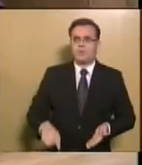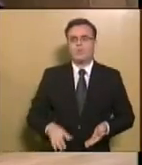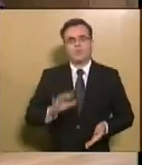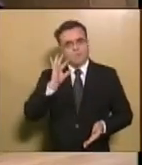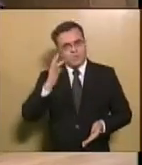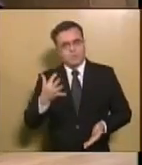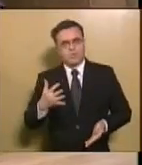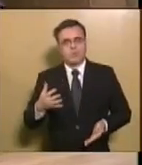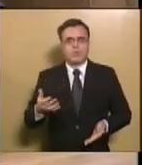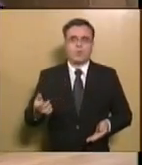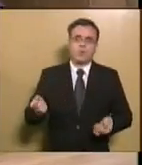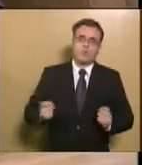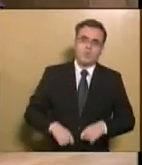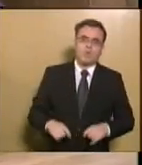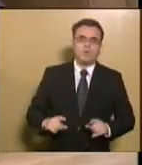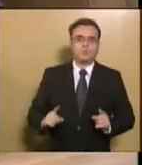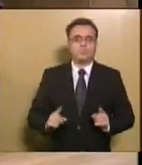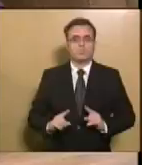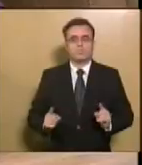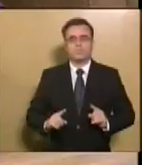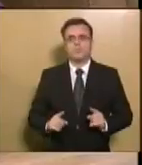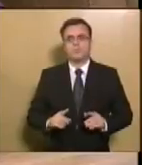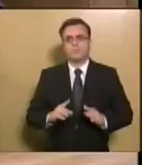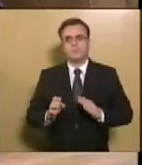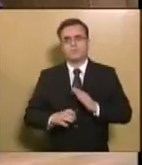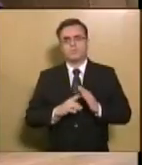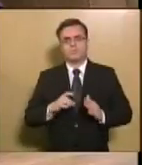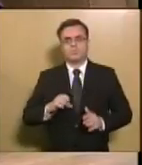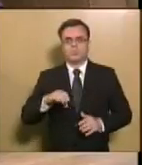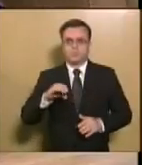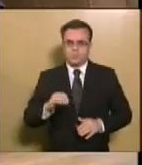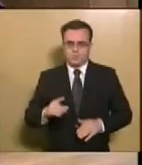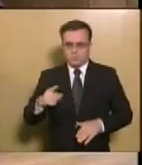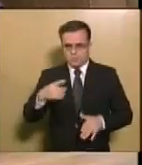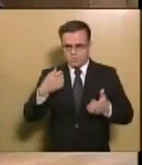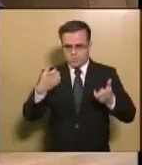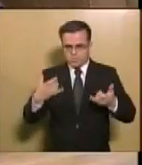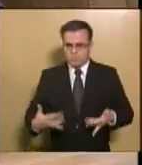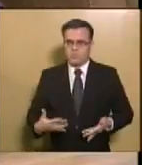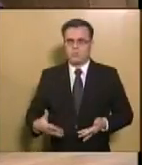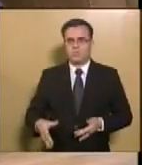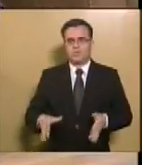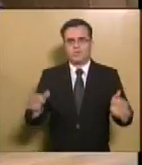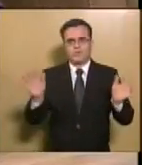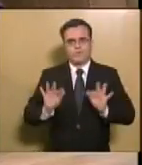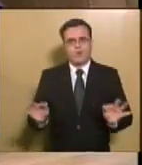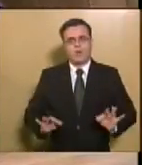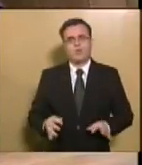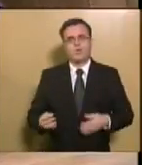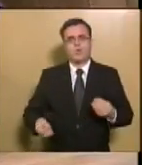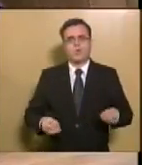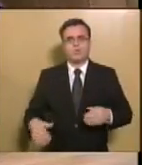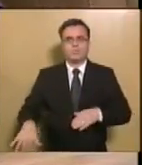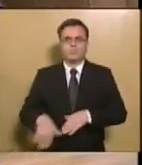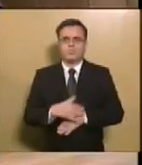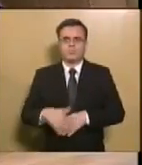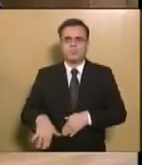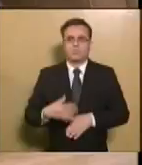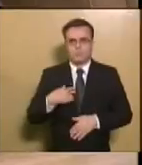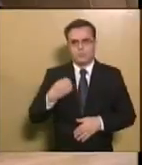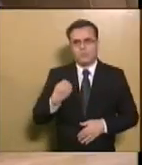decidir qual o caminho da DES. Vossa Excelência foi muito feliz quando falou da questão das estradas. Eu fui